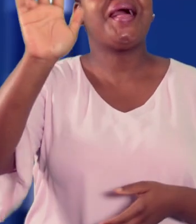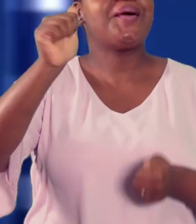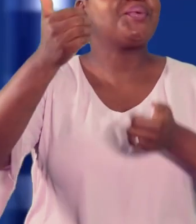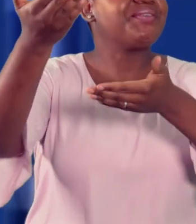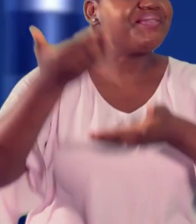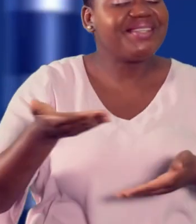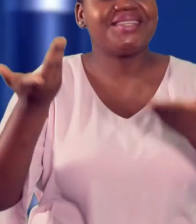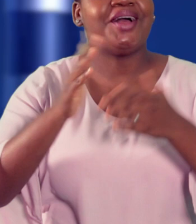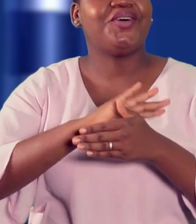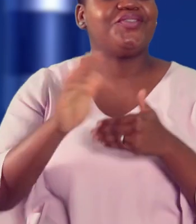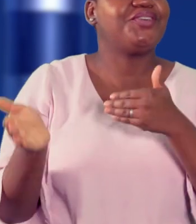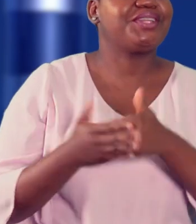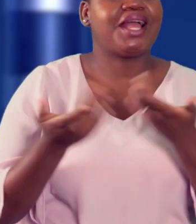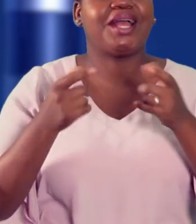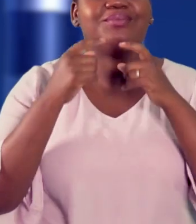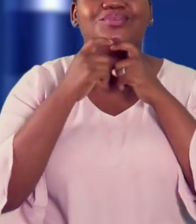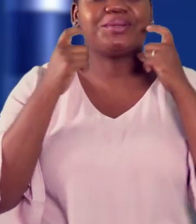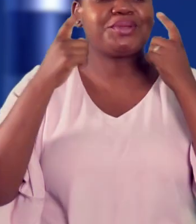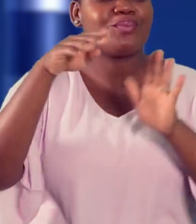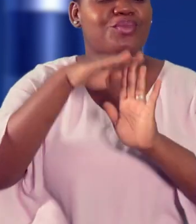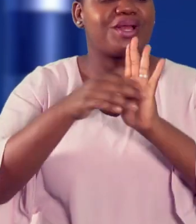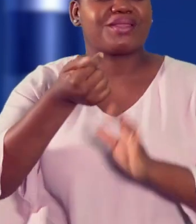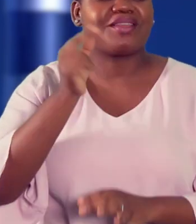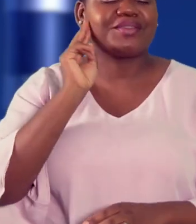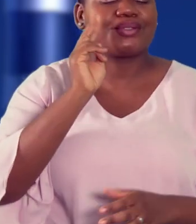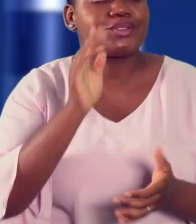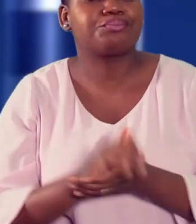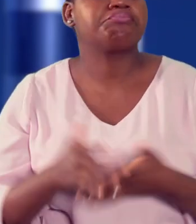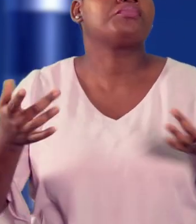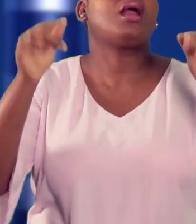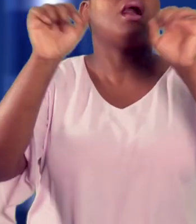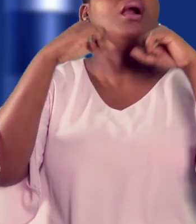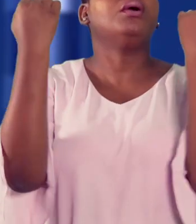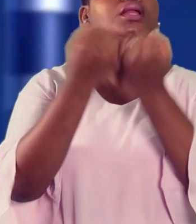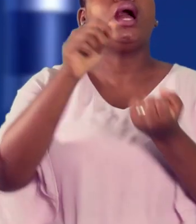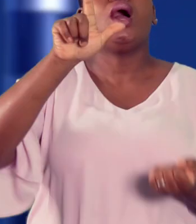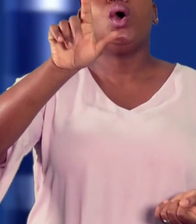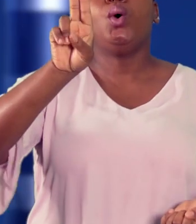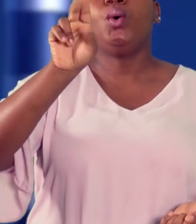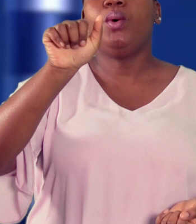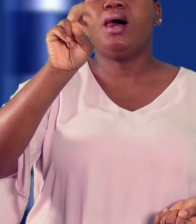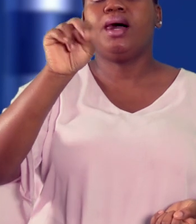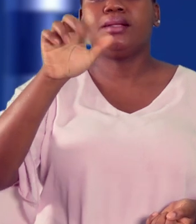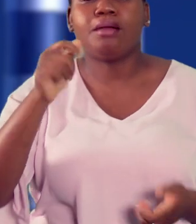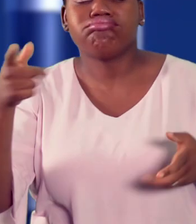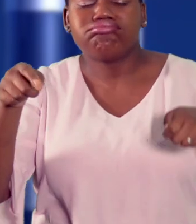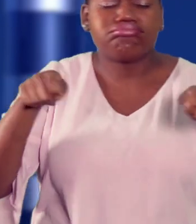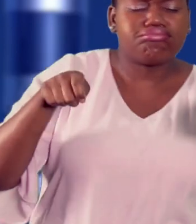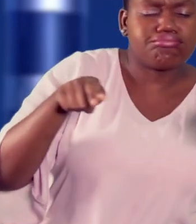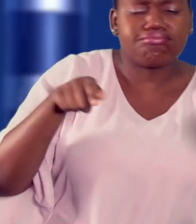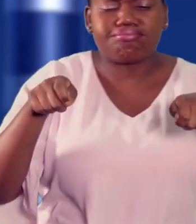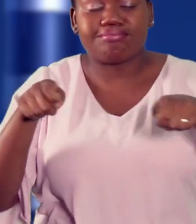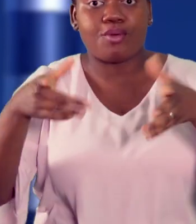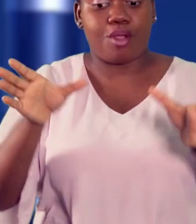Olá, bem-vindo de volta ao programa da TV Surdo. Um grupo de mulheres da cooperativa